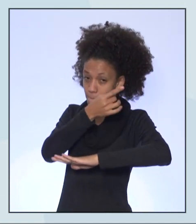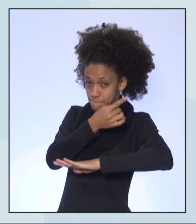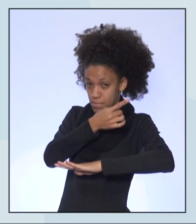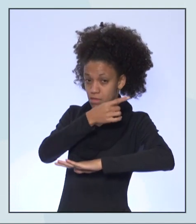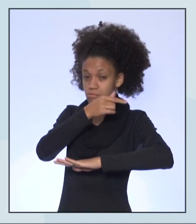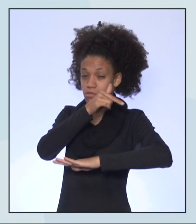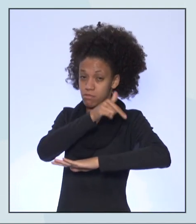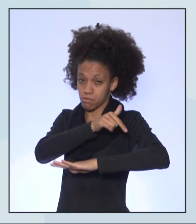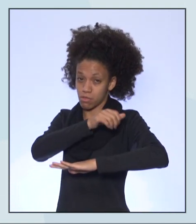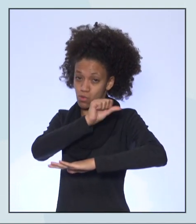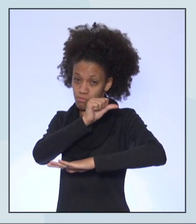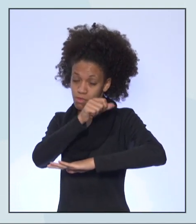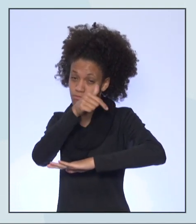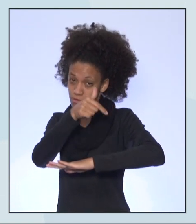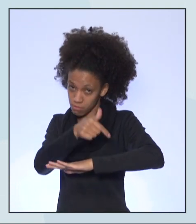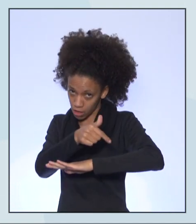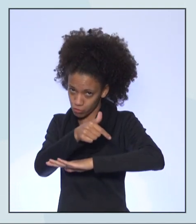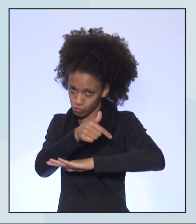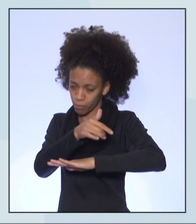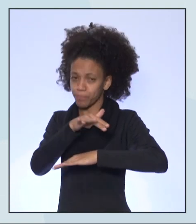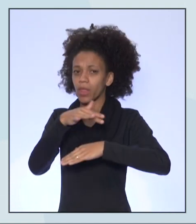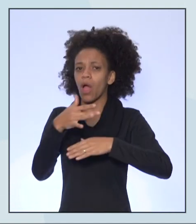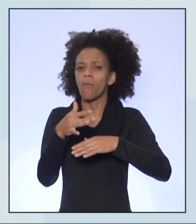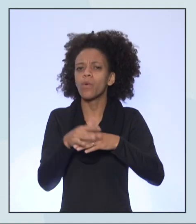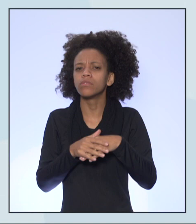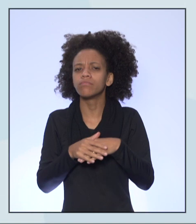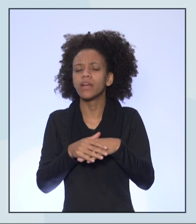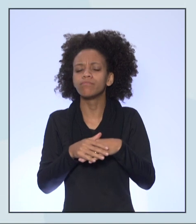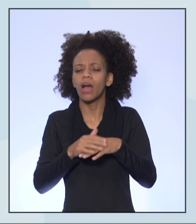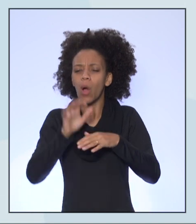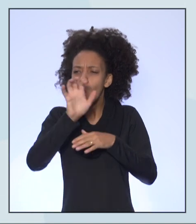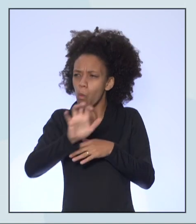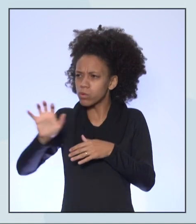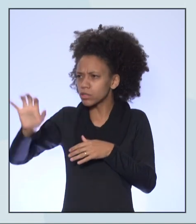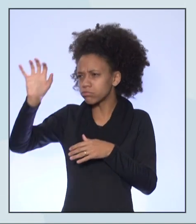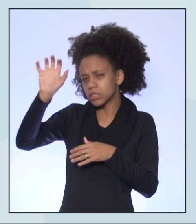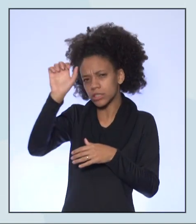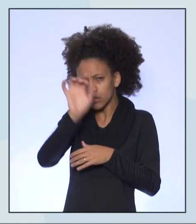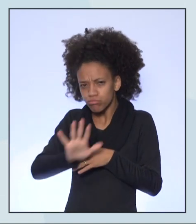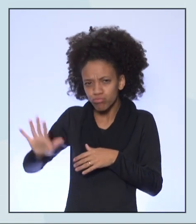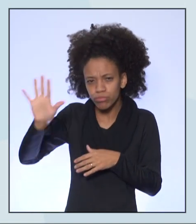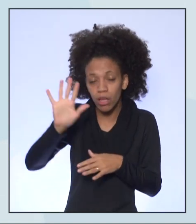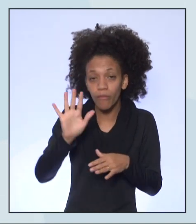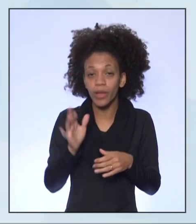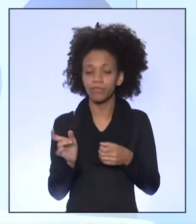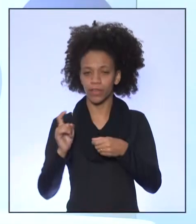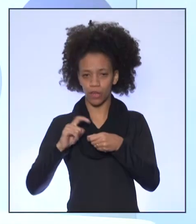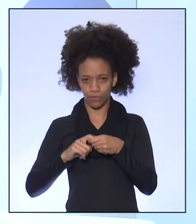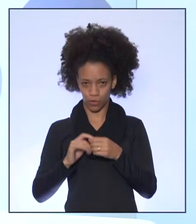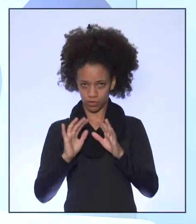1787, quando foi convocado os Estados Gerais. Vou voltar aqui para mim.